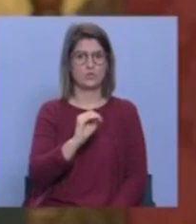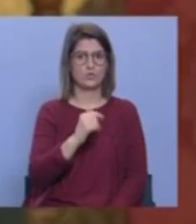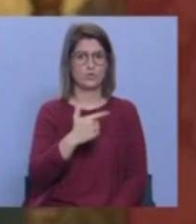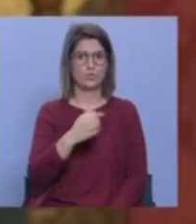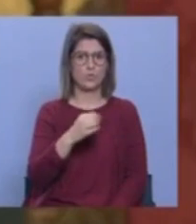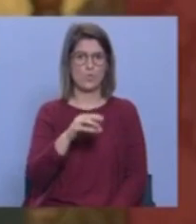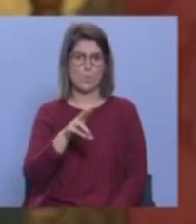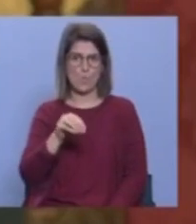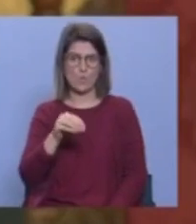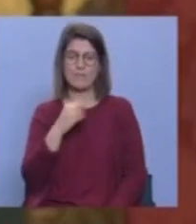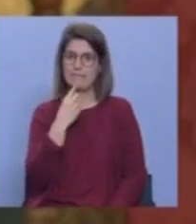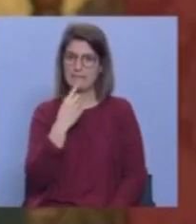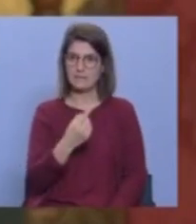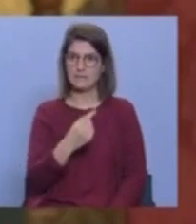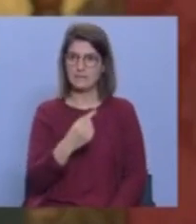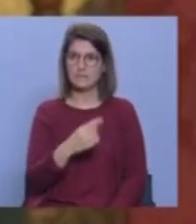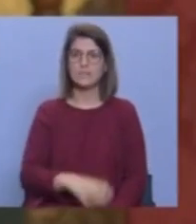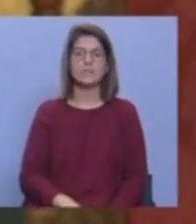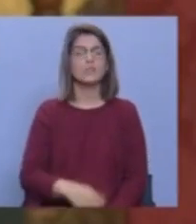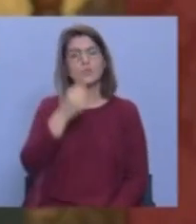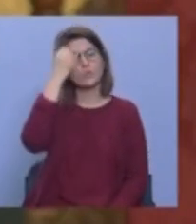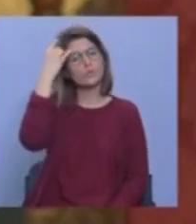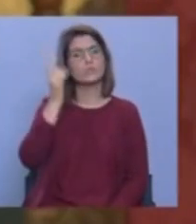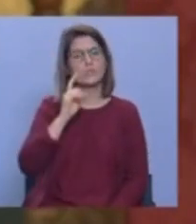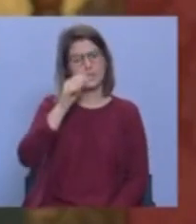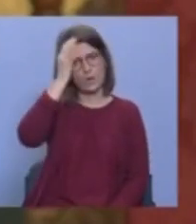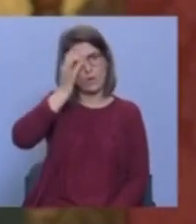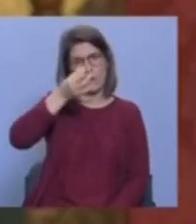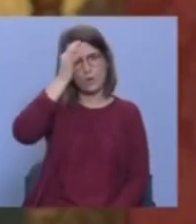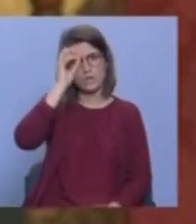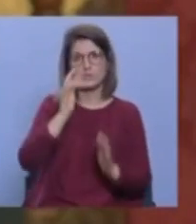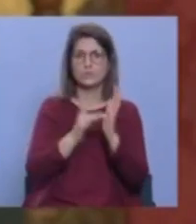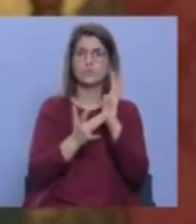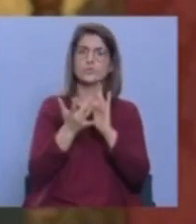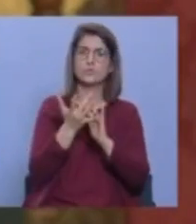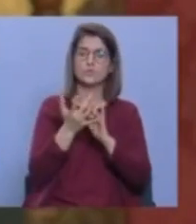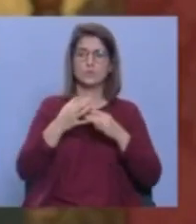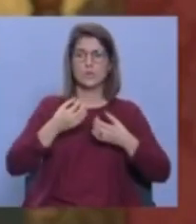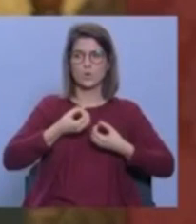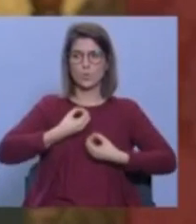não te esqueças de honrar a Jesus que está nu.